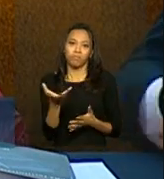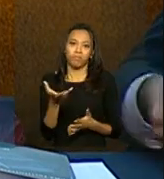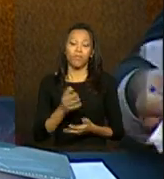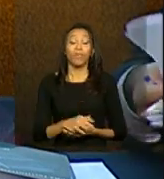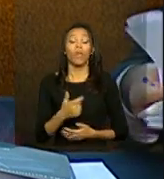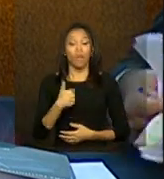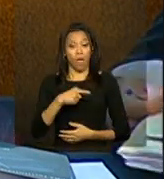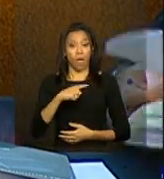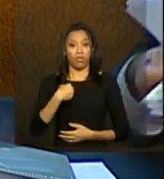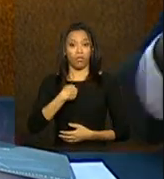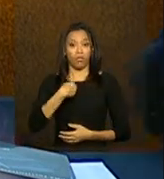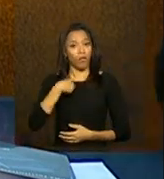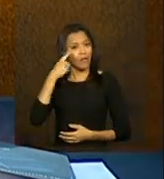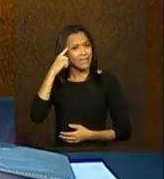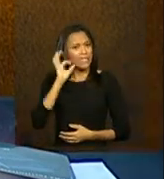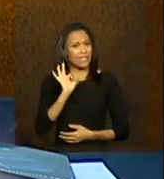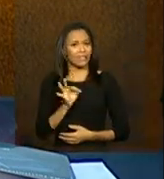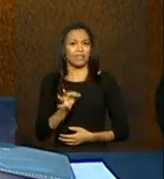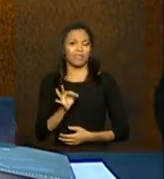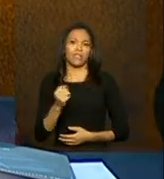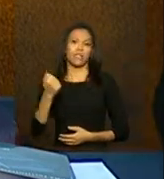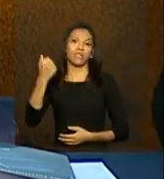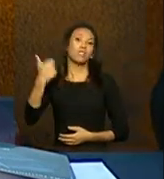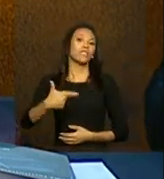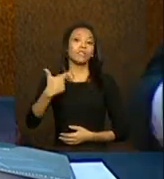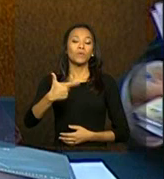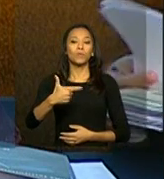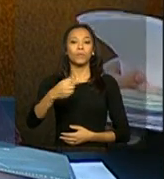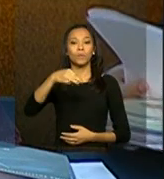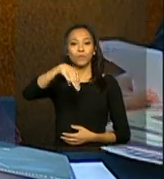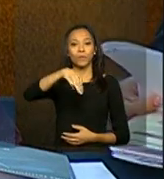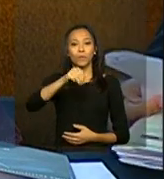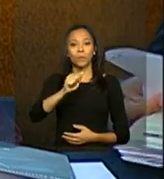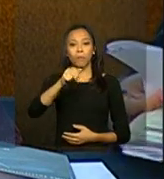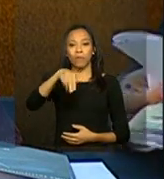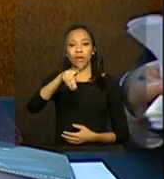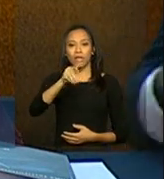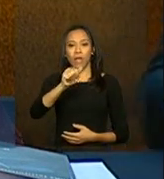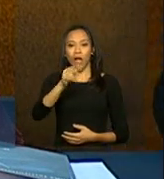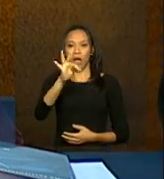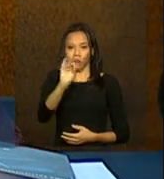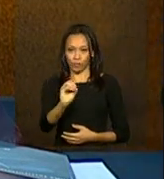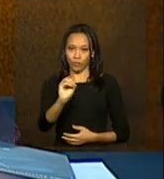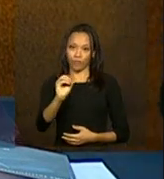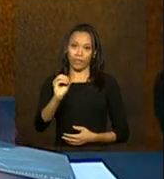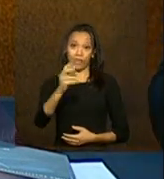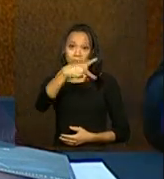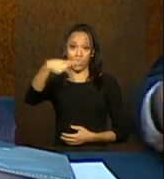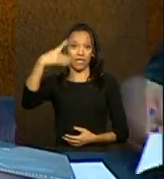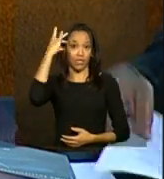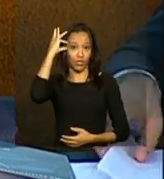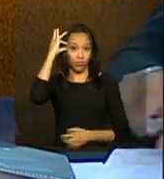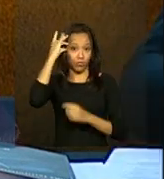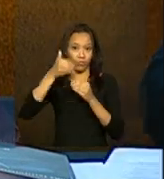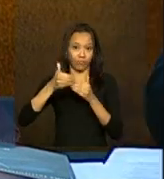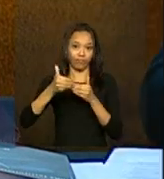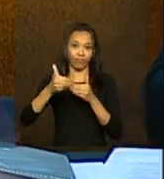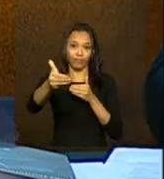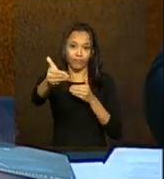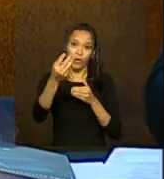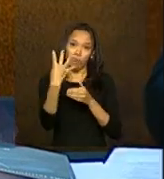certeza que esse segundo mandato da presidenta Dilma será o mandato da consolidação dos